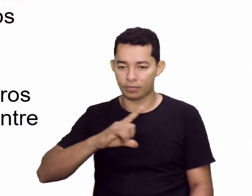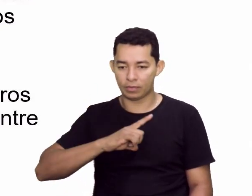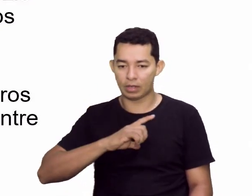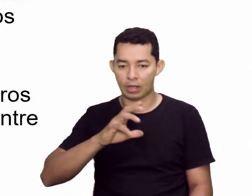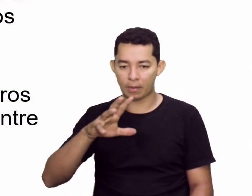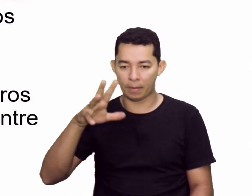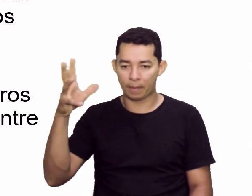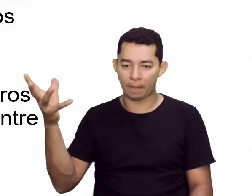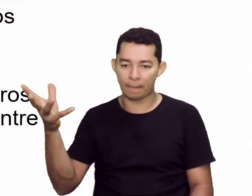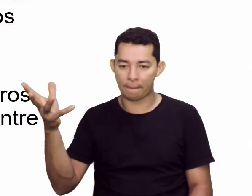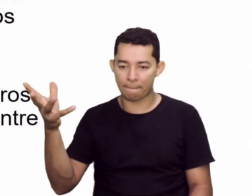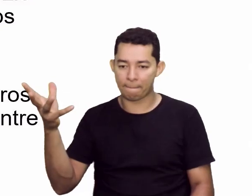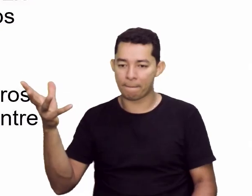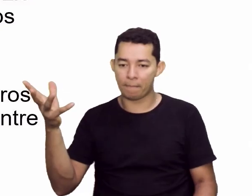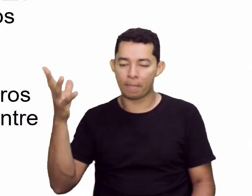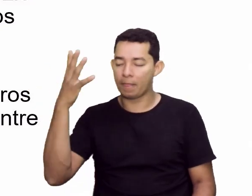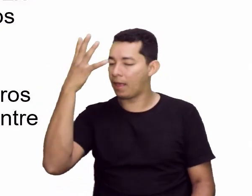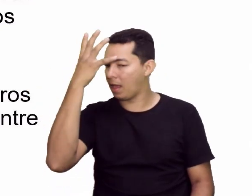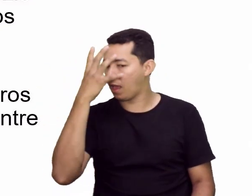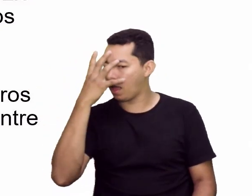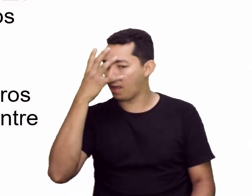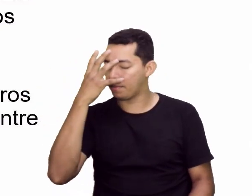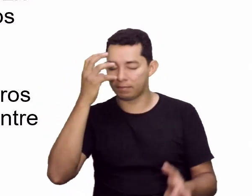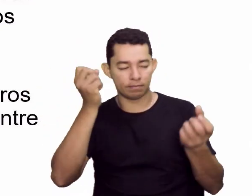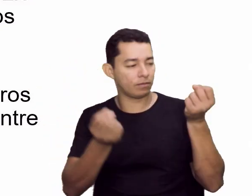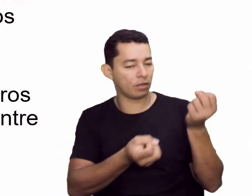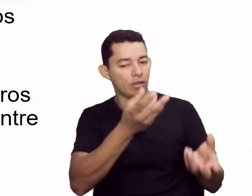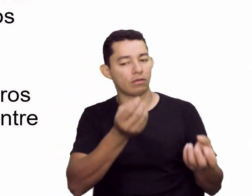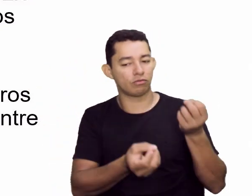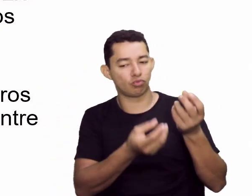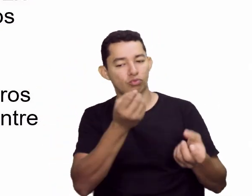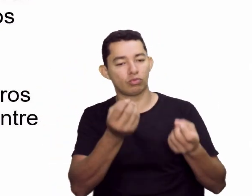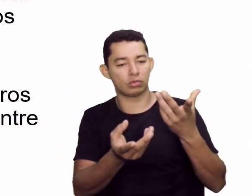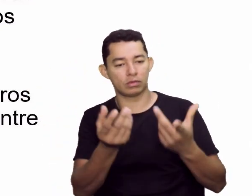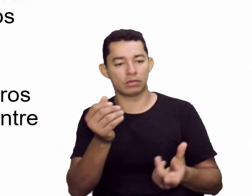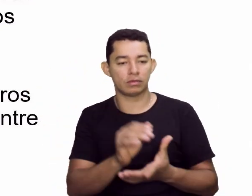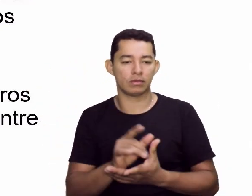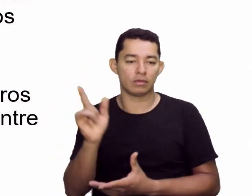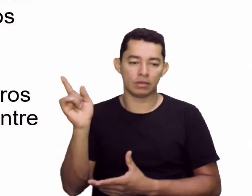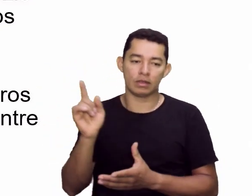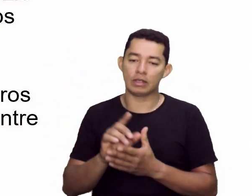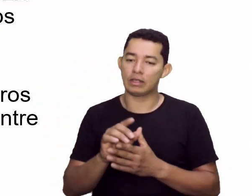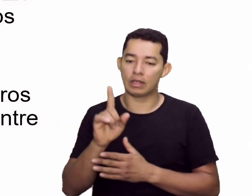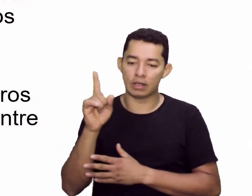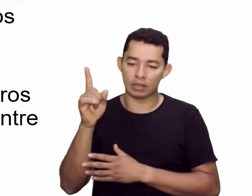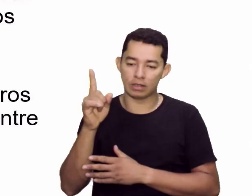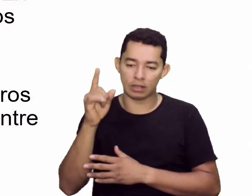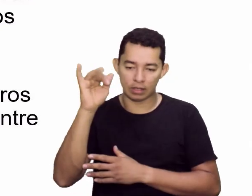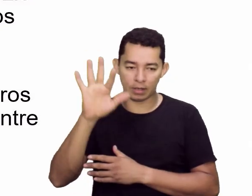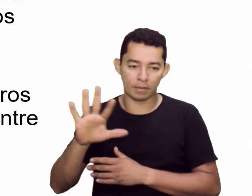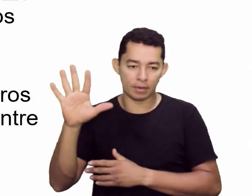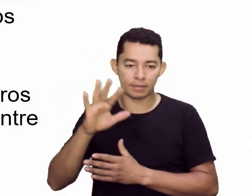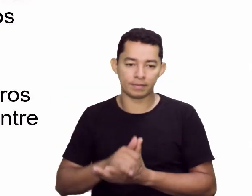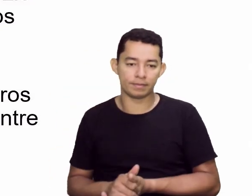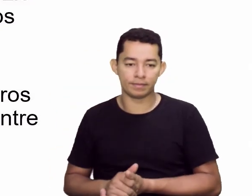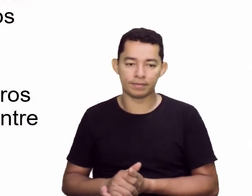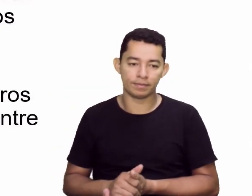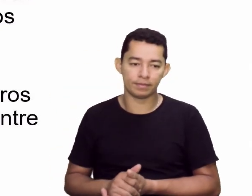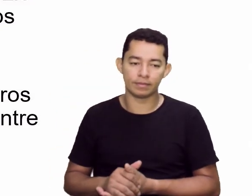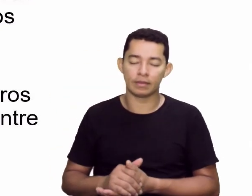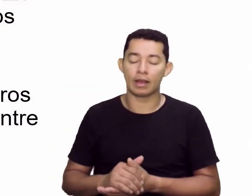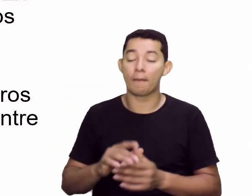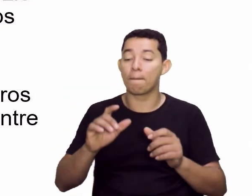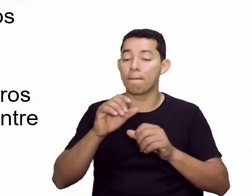e bola de malabarismo, eita palavrinha, aqui na nossa ilustração. Hibridismo,